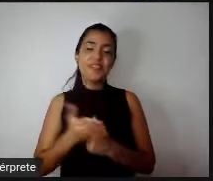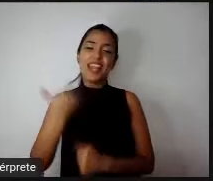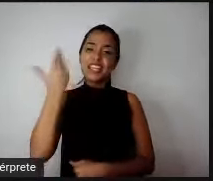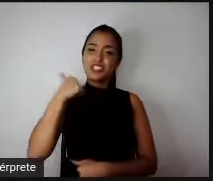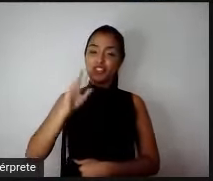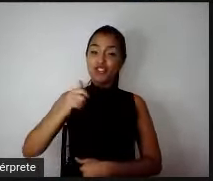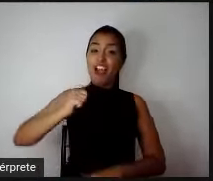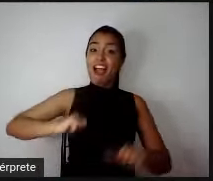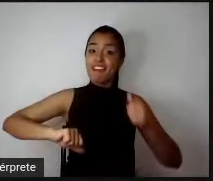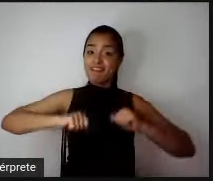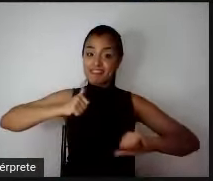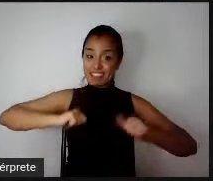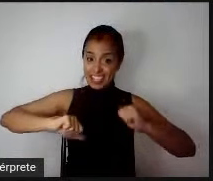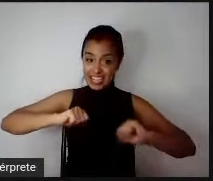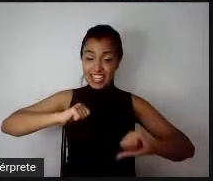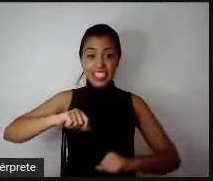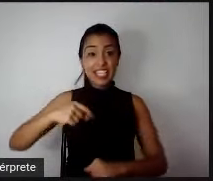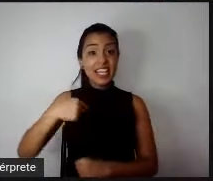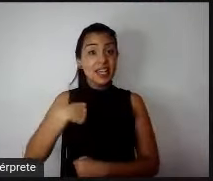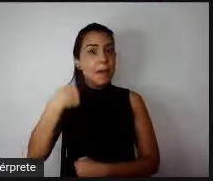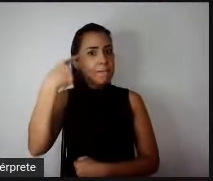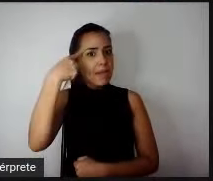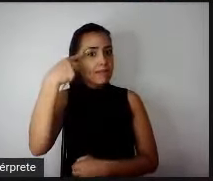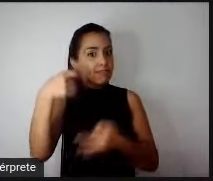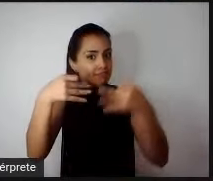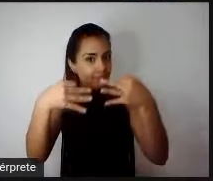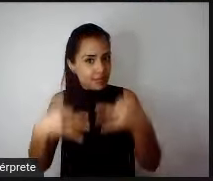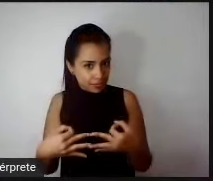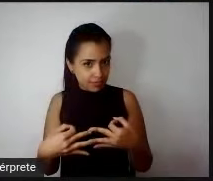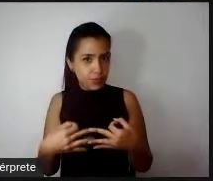e pensei realmente,